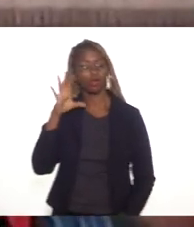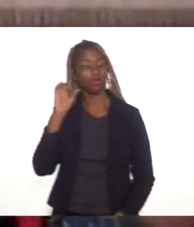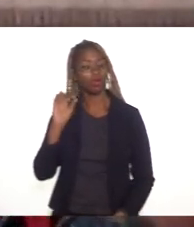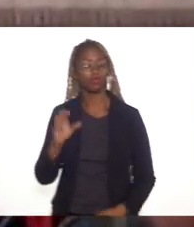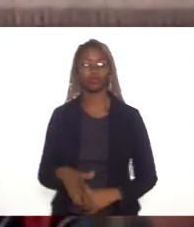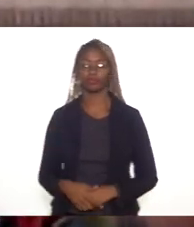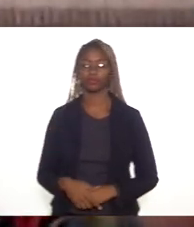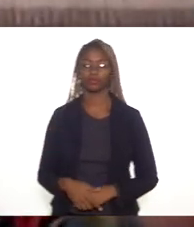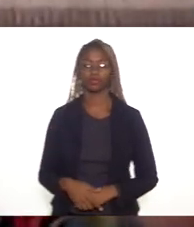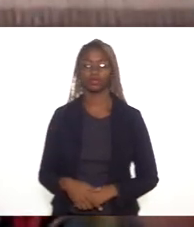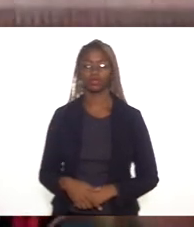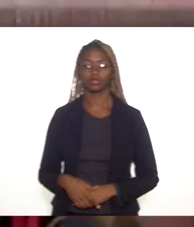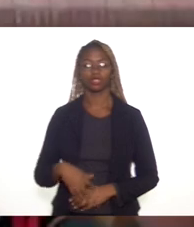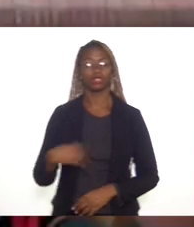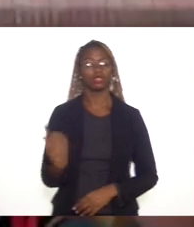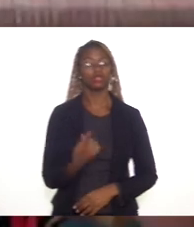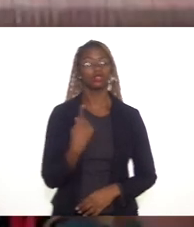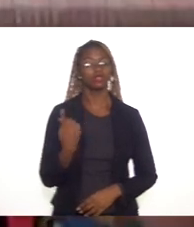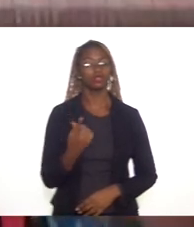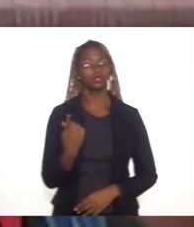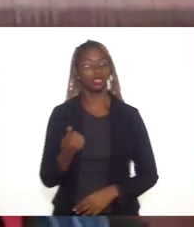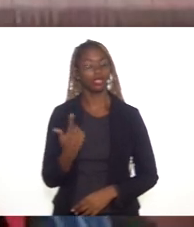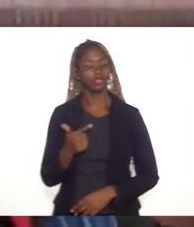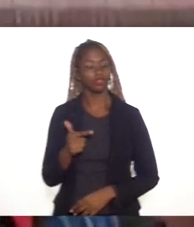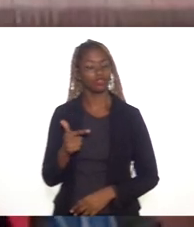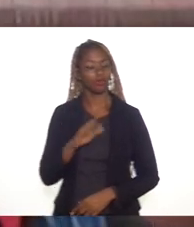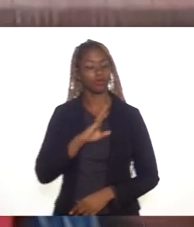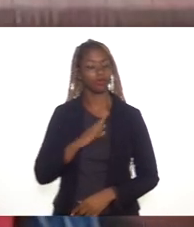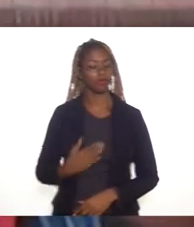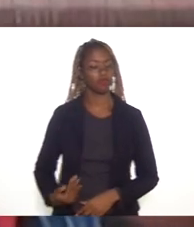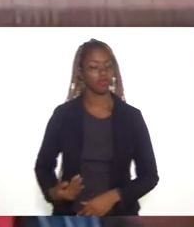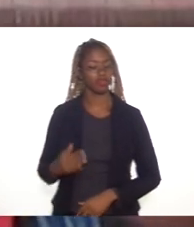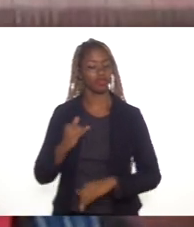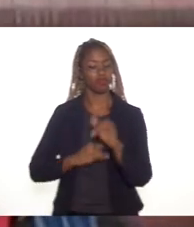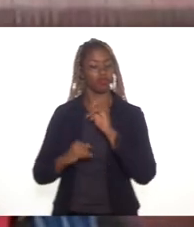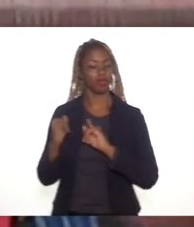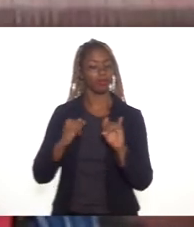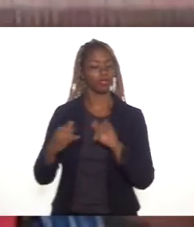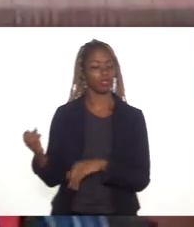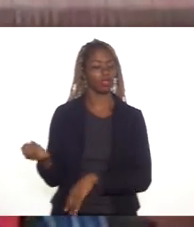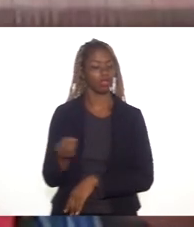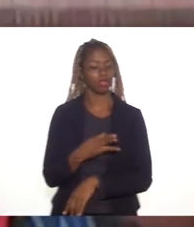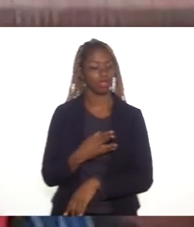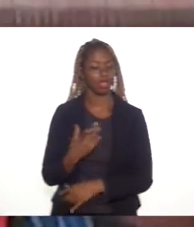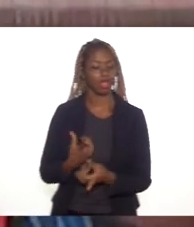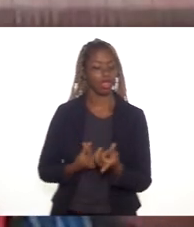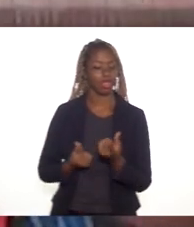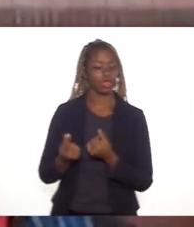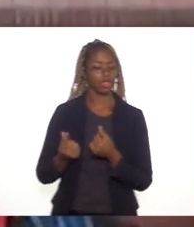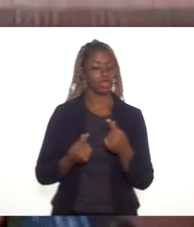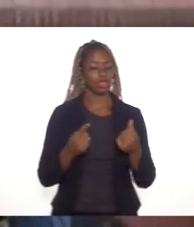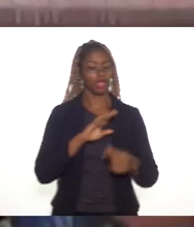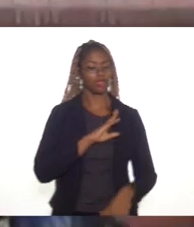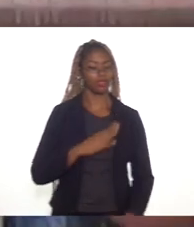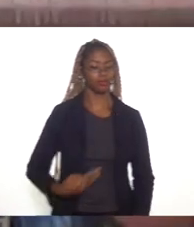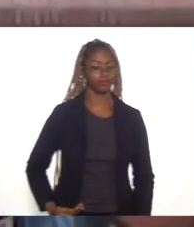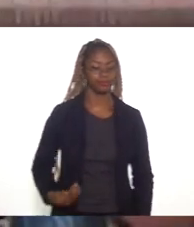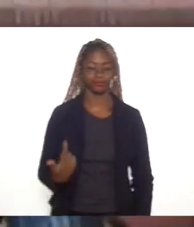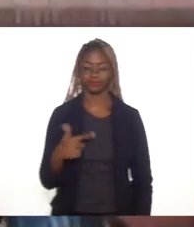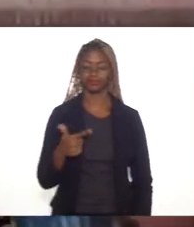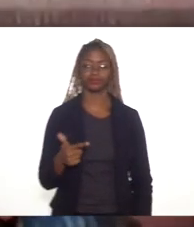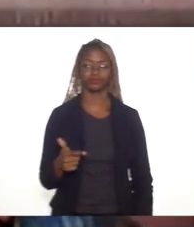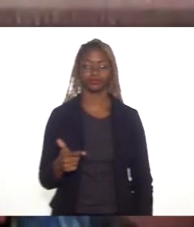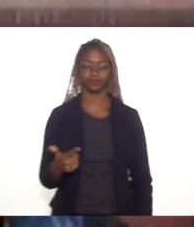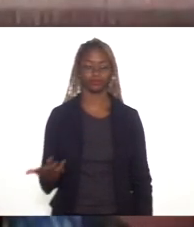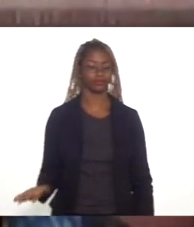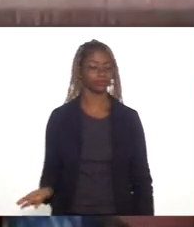recebemos por parte do governo nenhum dos dados atuais das contas públicas, por exemplo, para nos ajudar